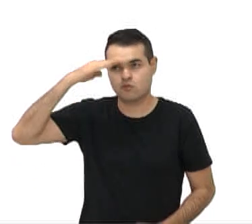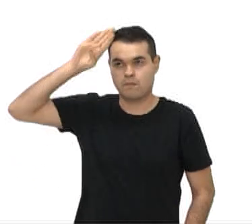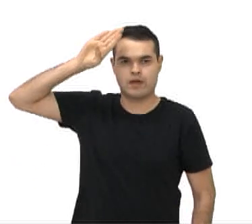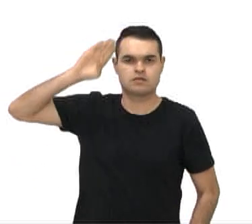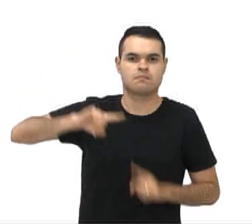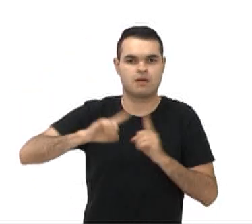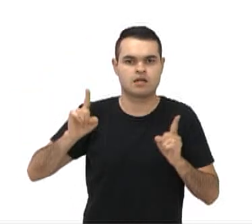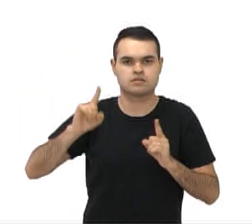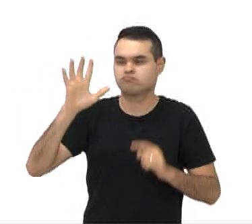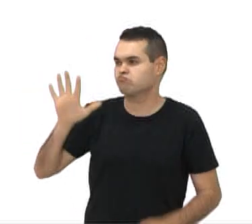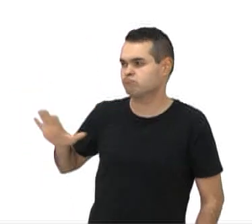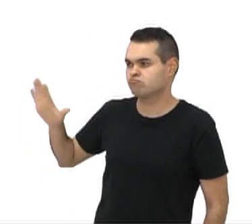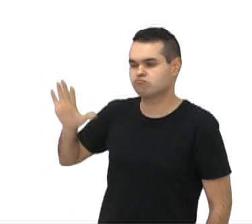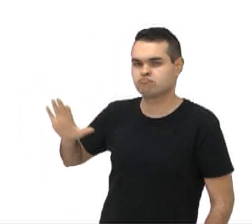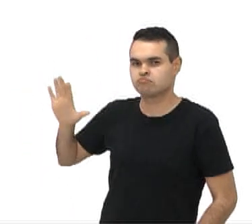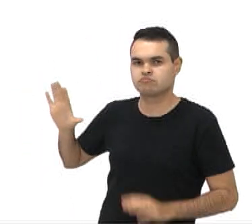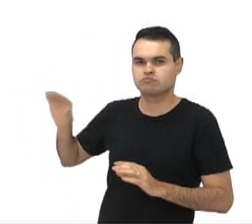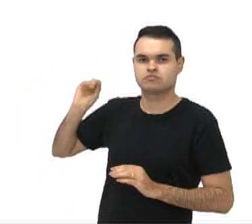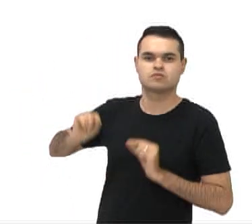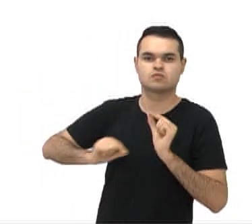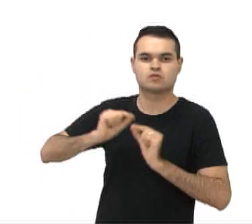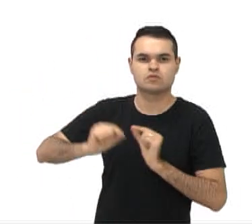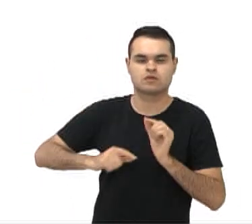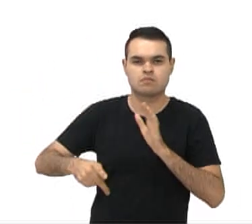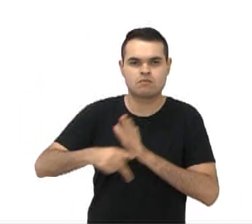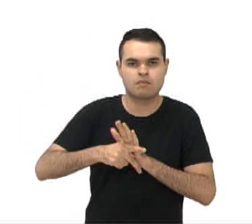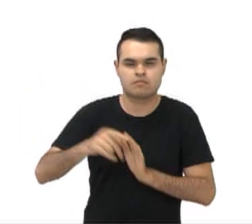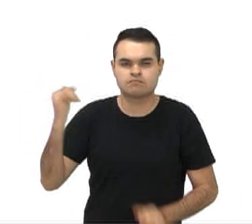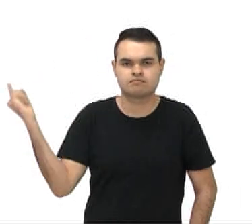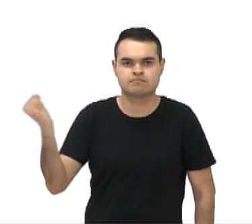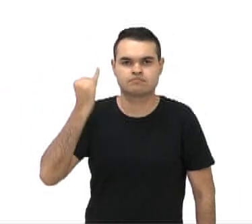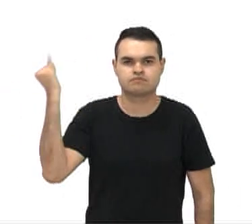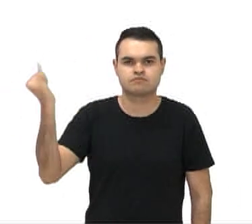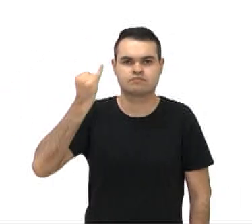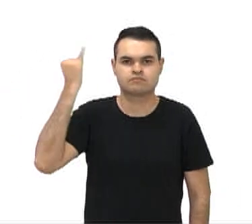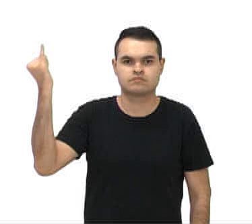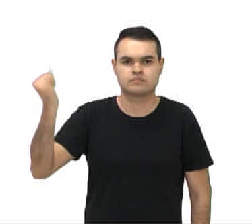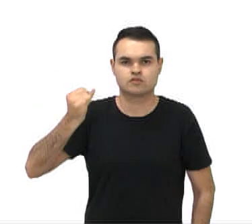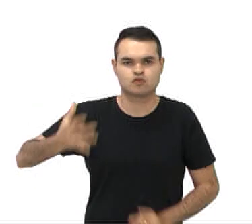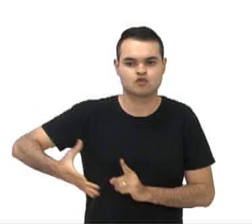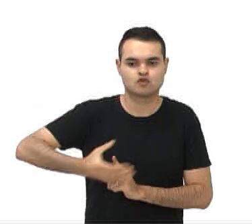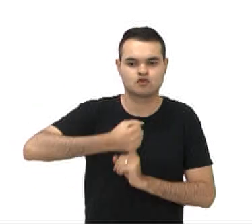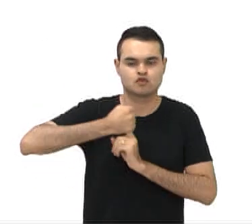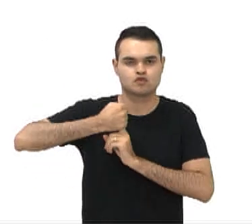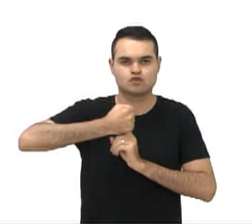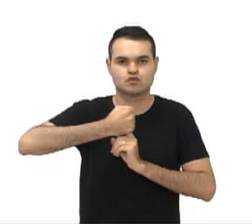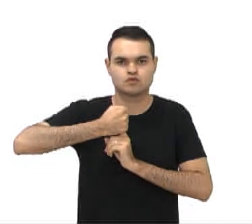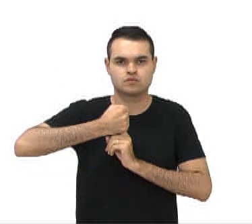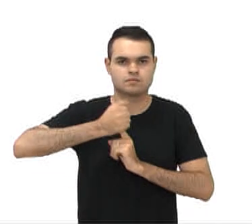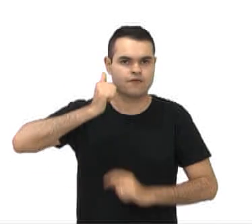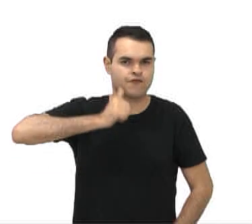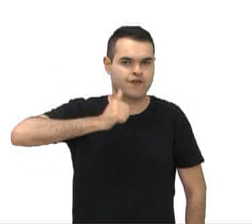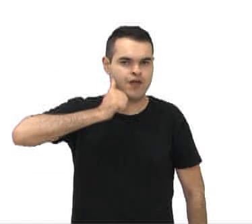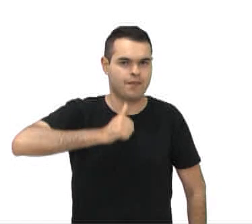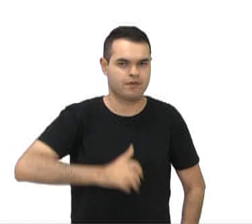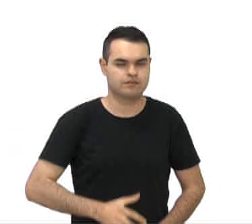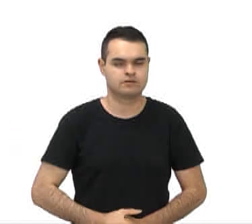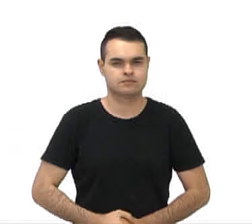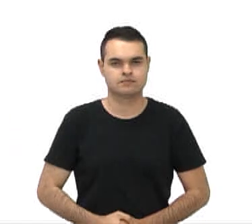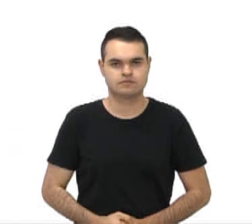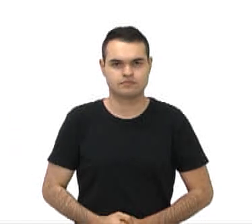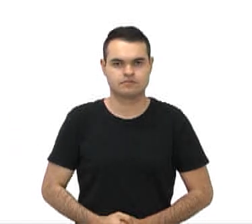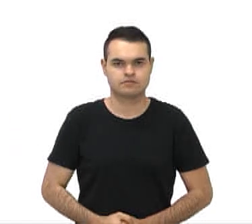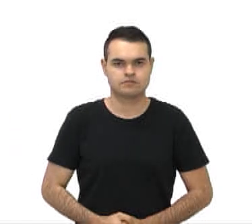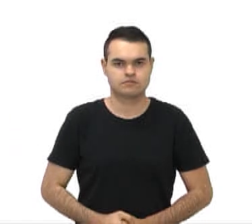que além da aparência, os bonobos se destacam dos chimpanzés por algo fundamental, o domínio exercido pelas fêmeas.